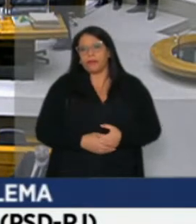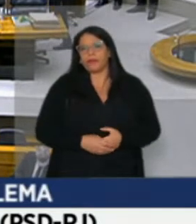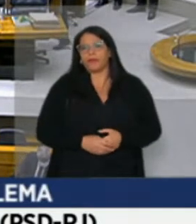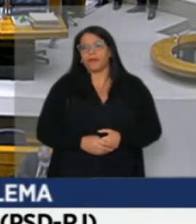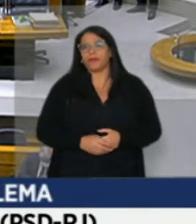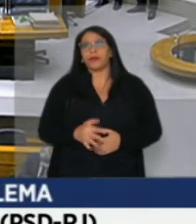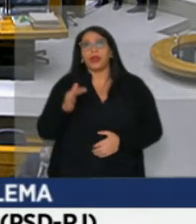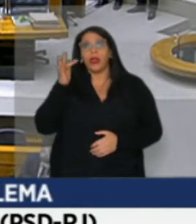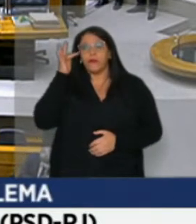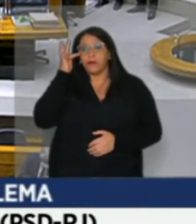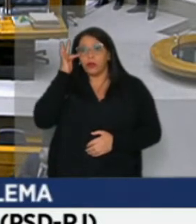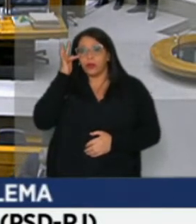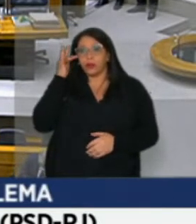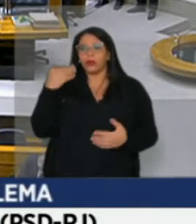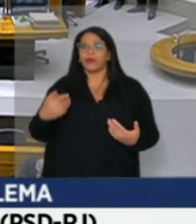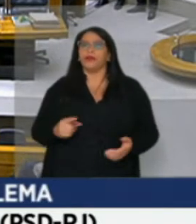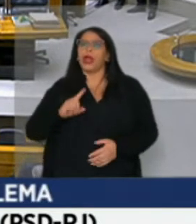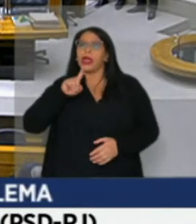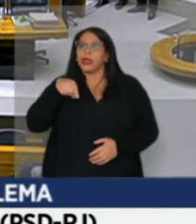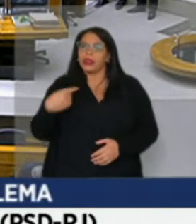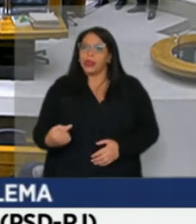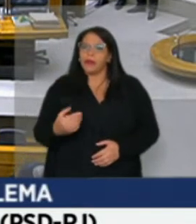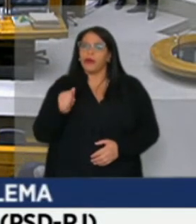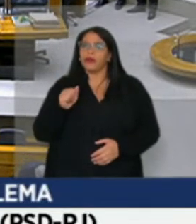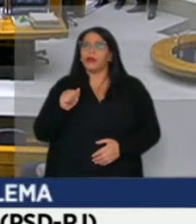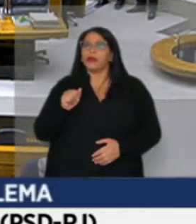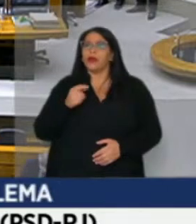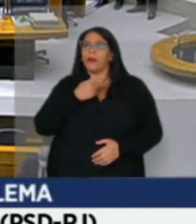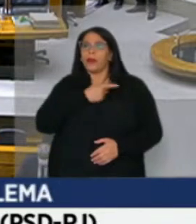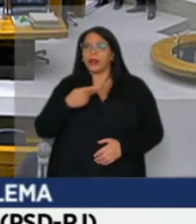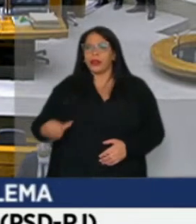Daqui a pouco, o deputado Arthur Lira deve encerrar a votação.